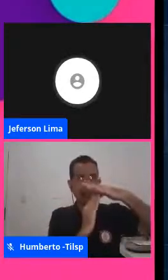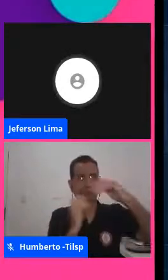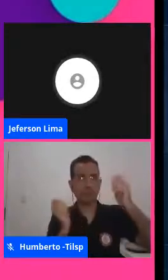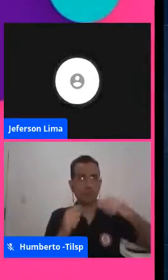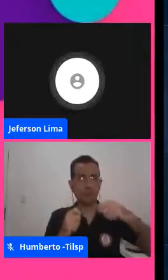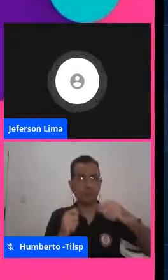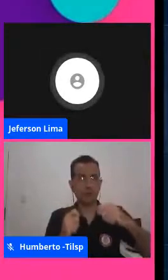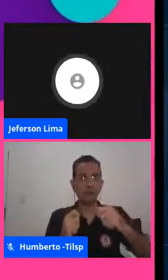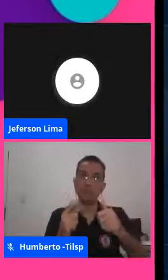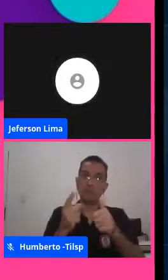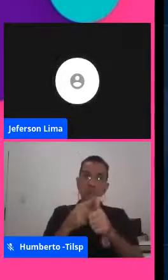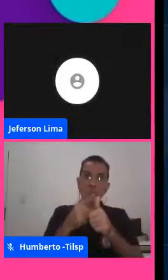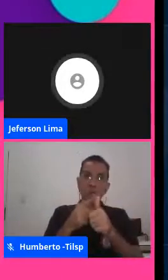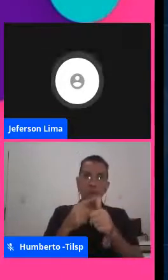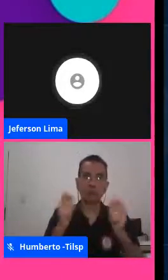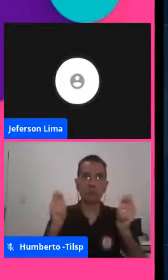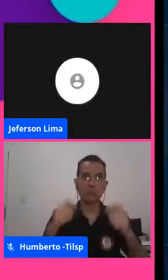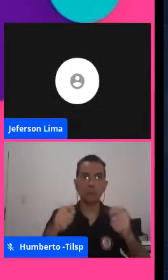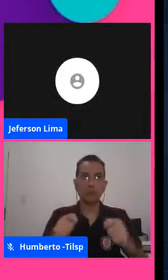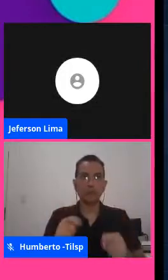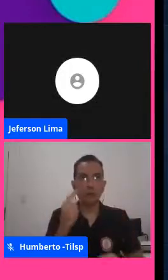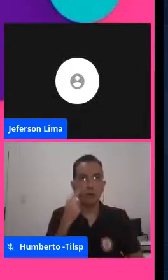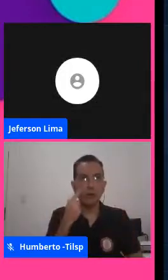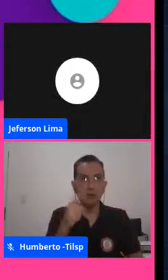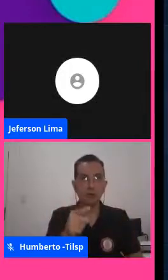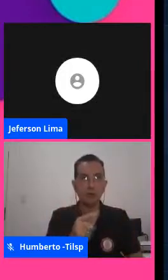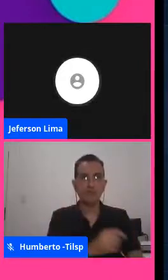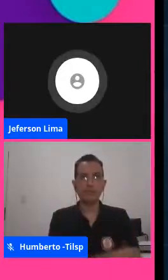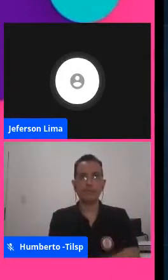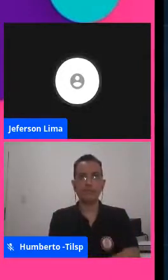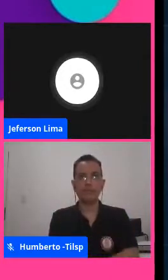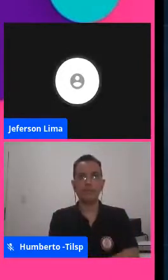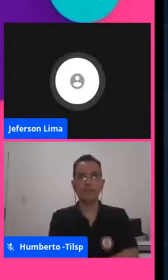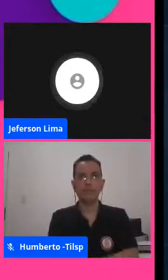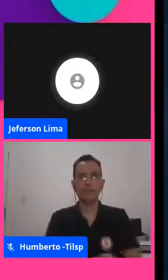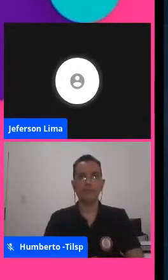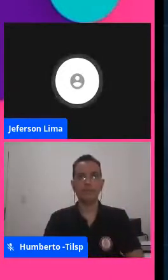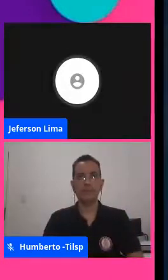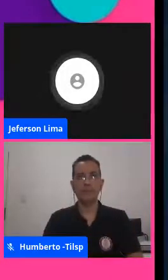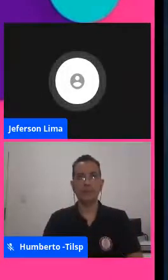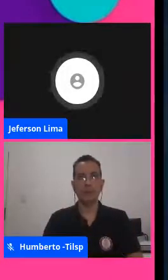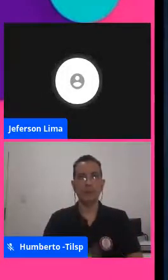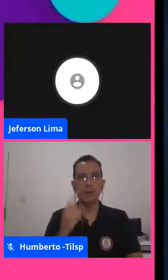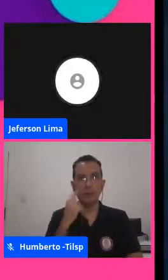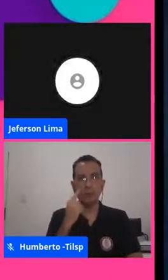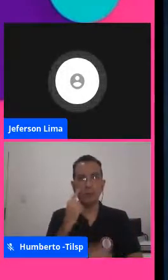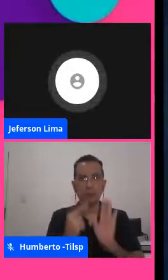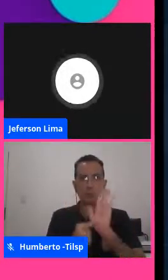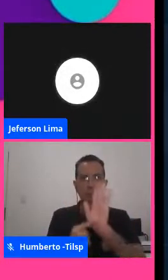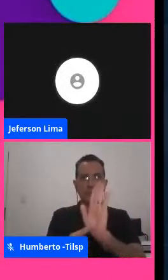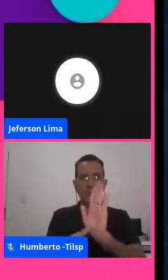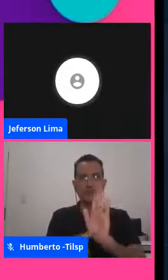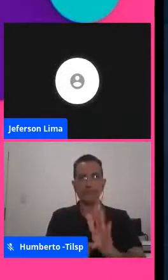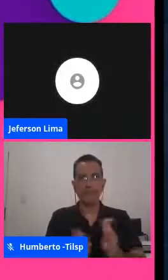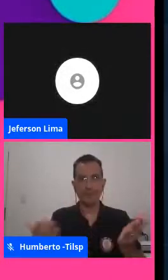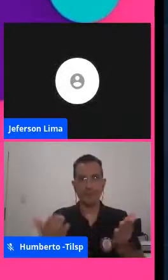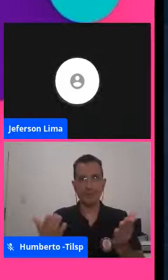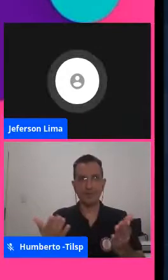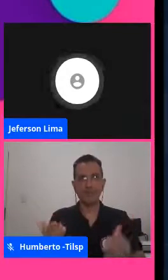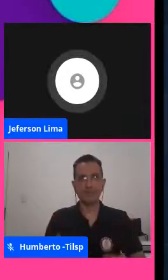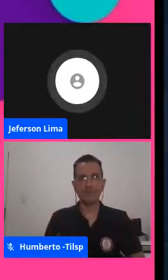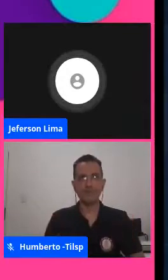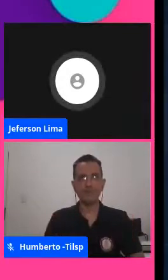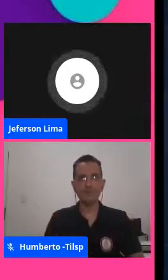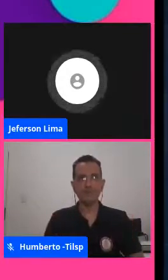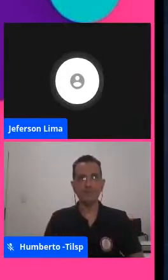aqui embaixo e... Cadê? Não vou mostrar aqui, mas pronto.